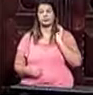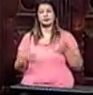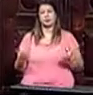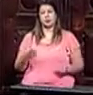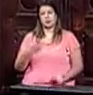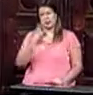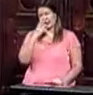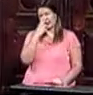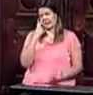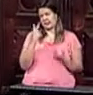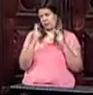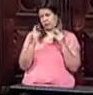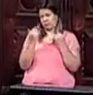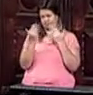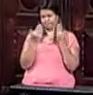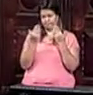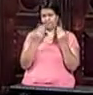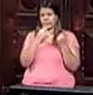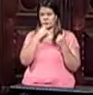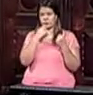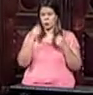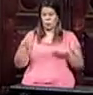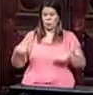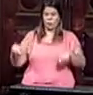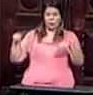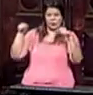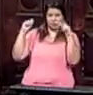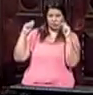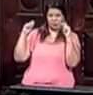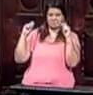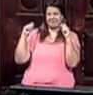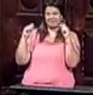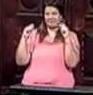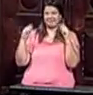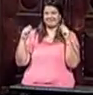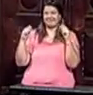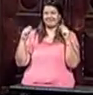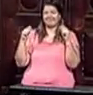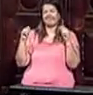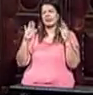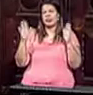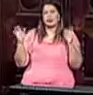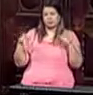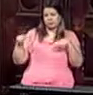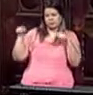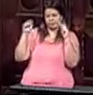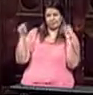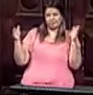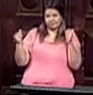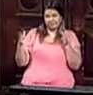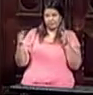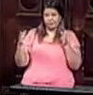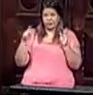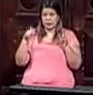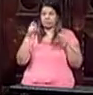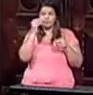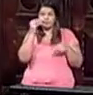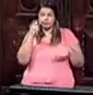cabeça, não deixa a mostra só os pés, não. Né, você fica da cintura para